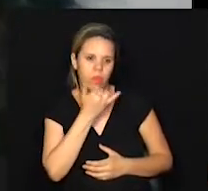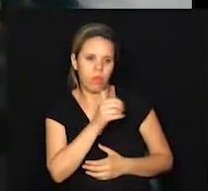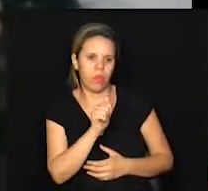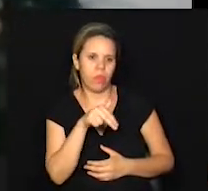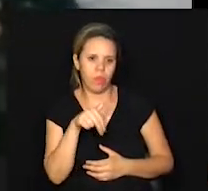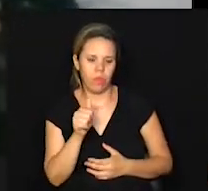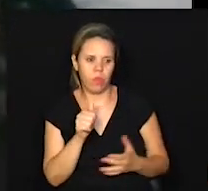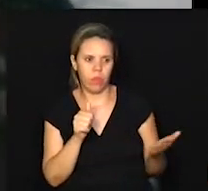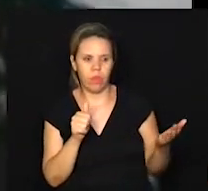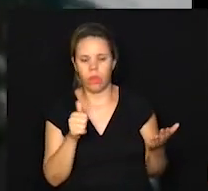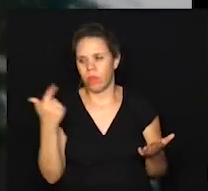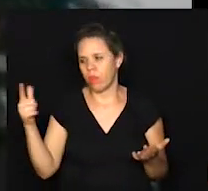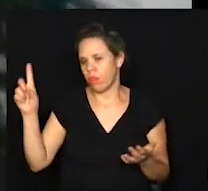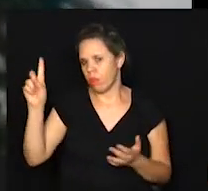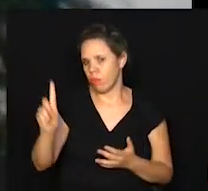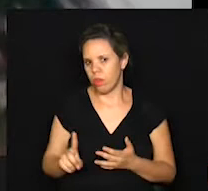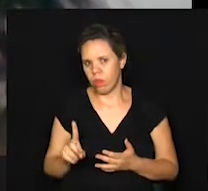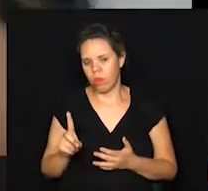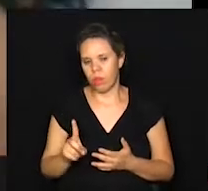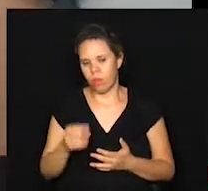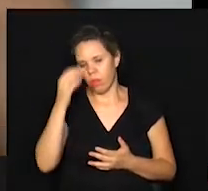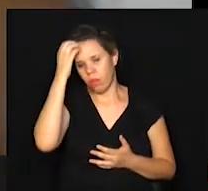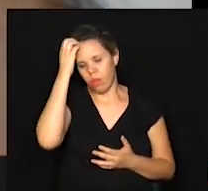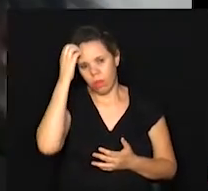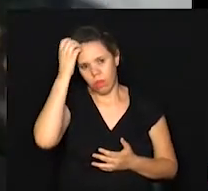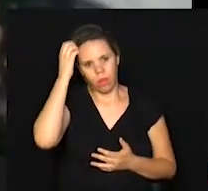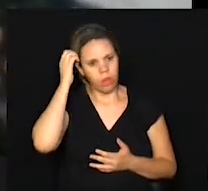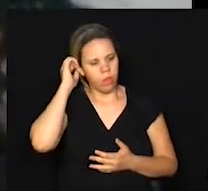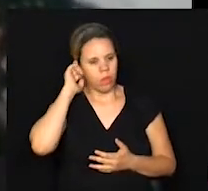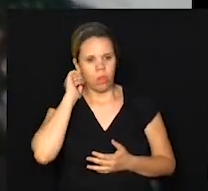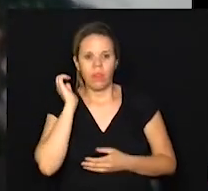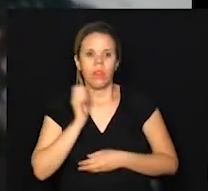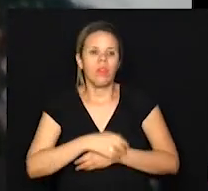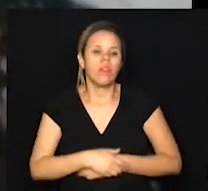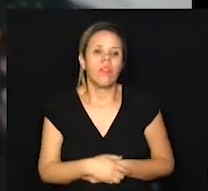era a diretora do ICHSC.